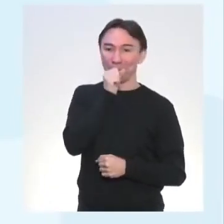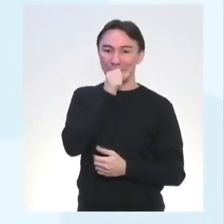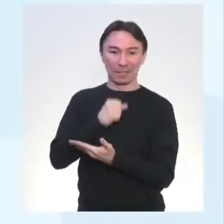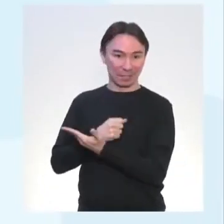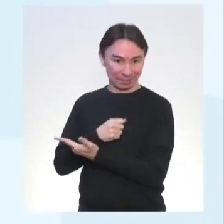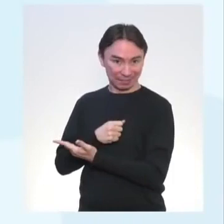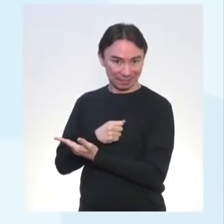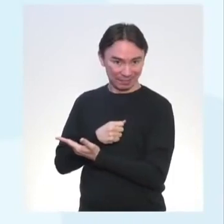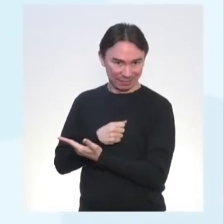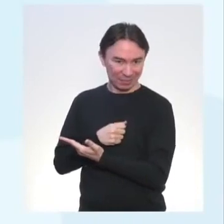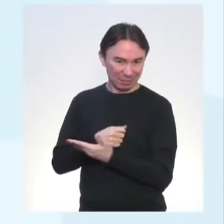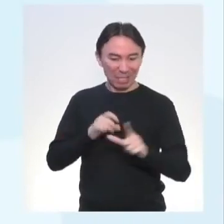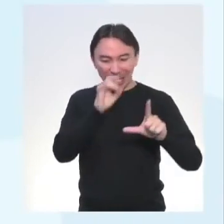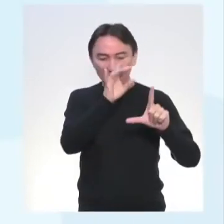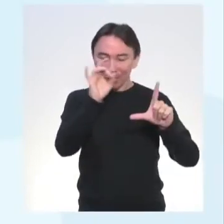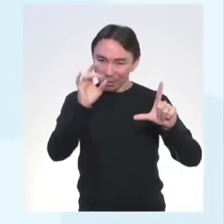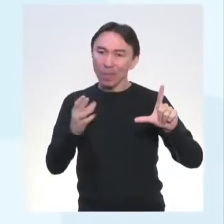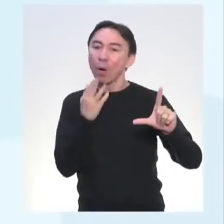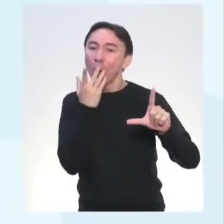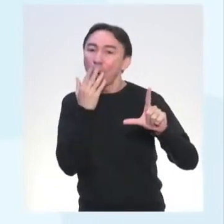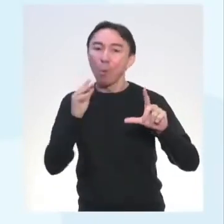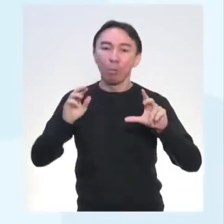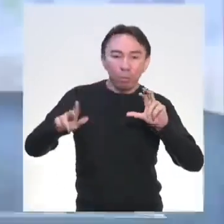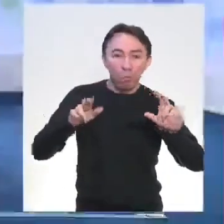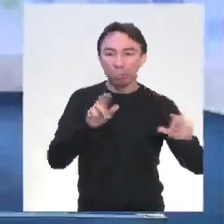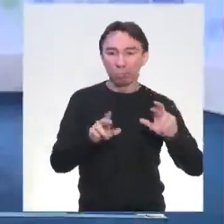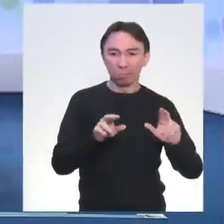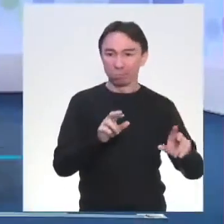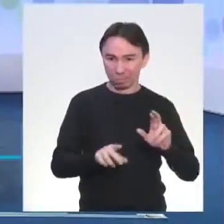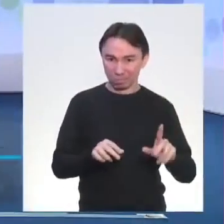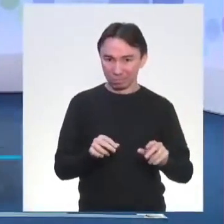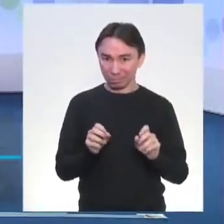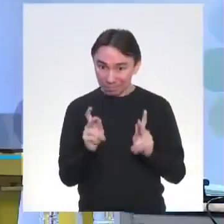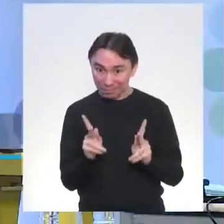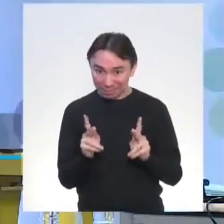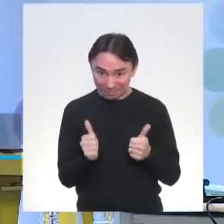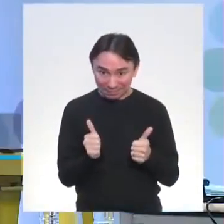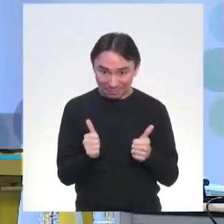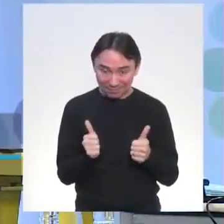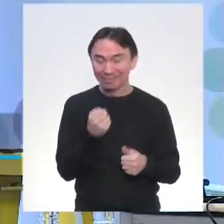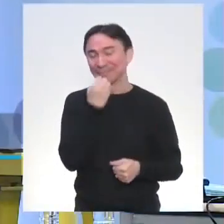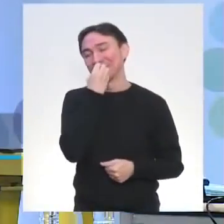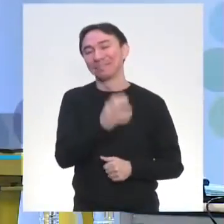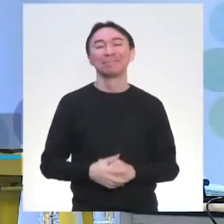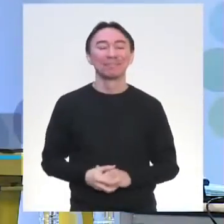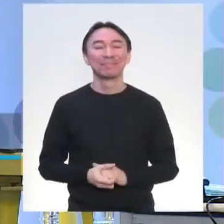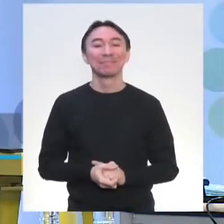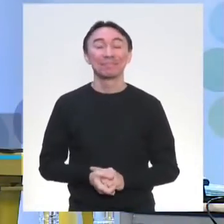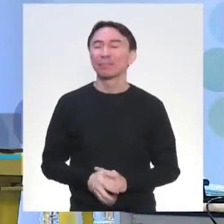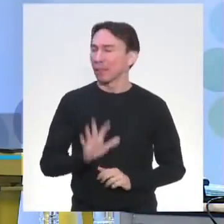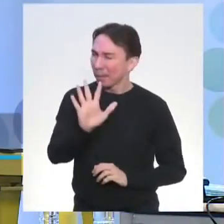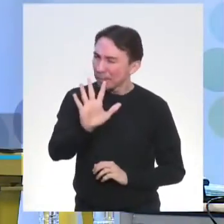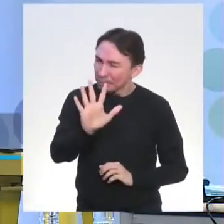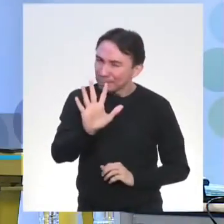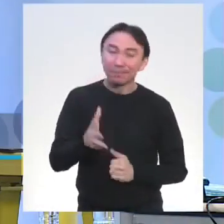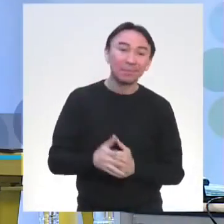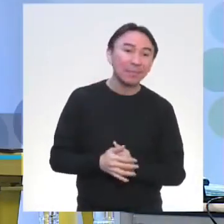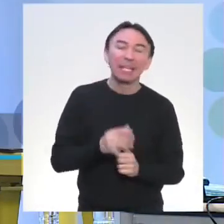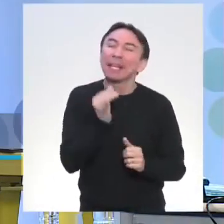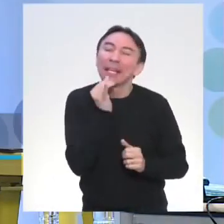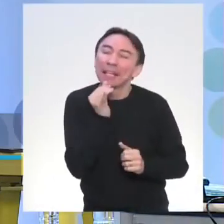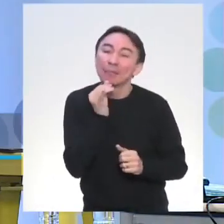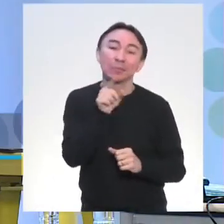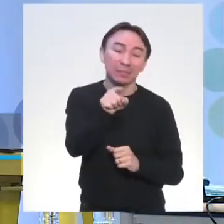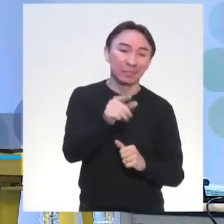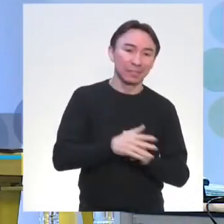cor diferente. Beleza? Muito bem. Bom. E aí, já pensou se você tivesse um irmão